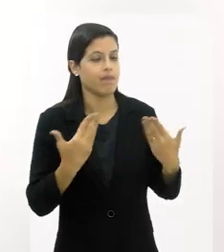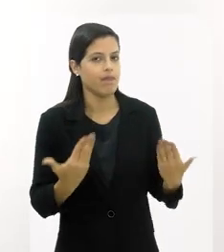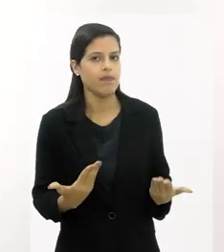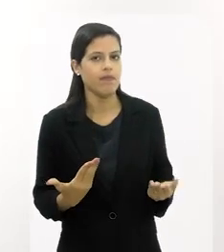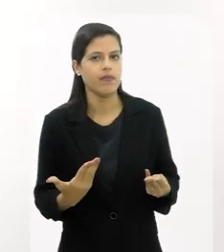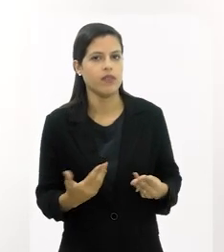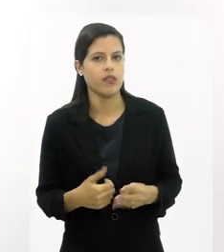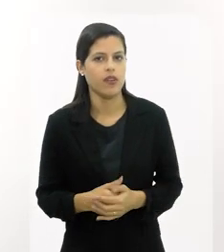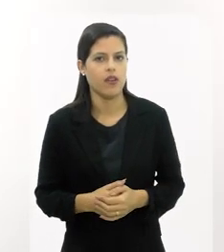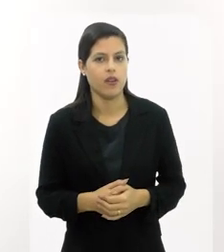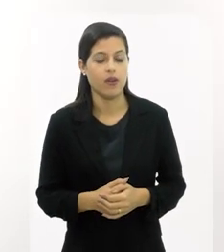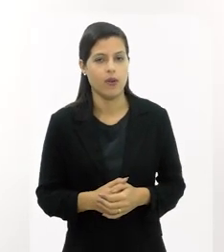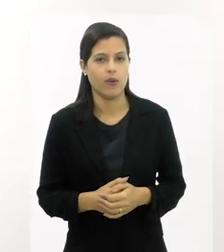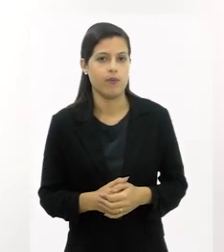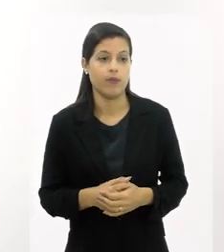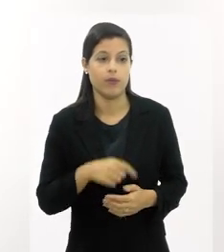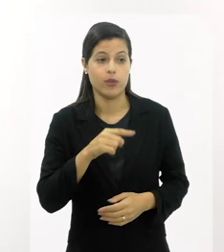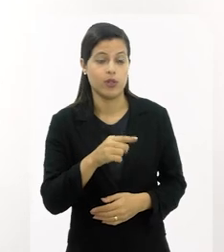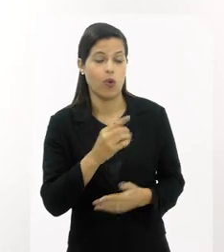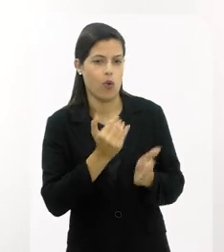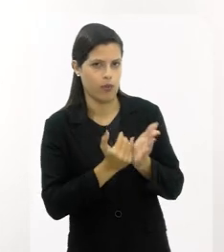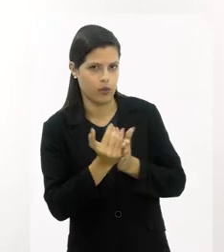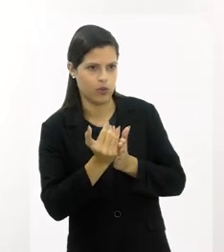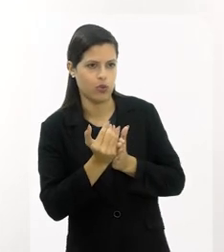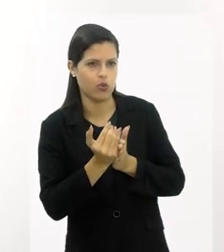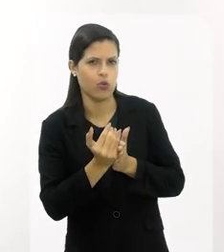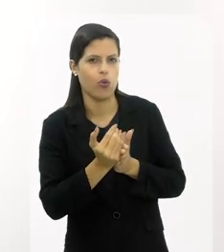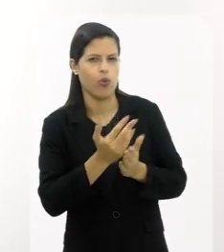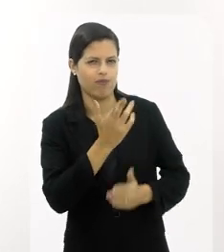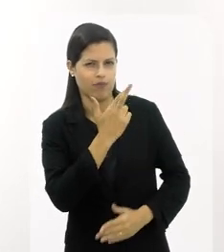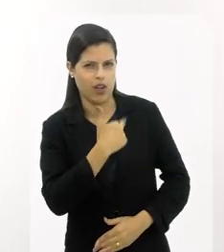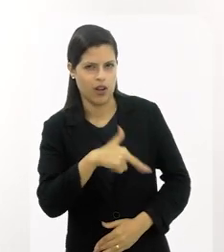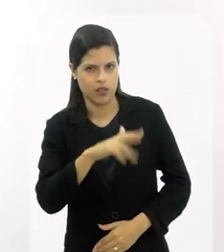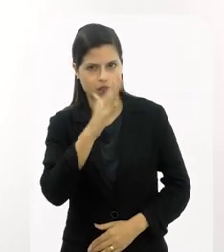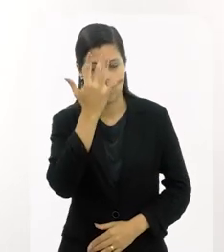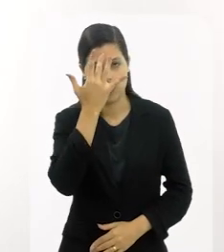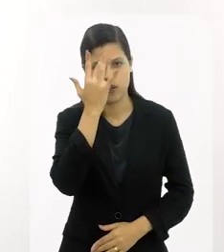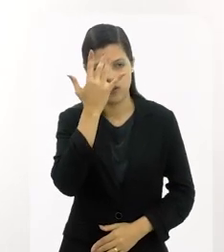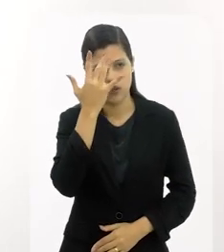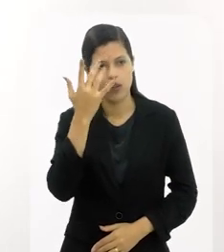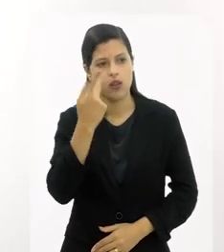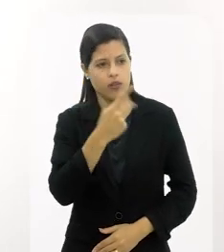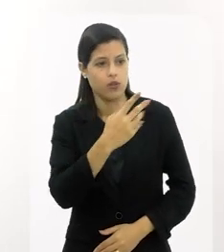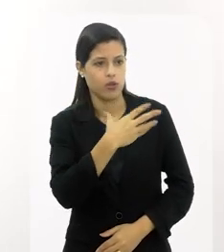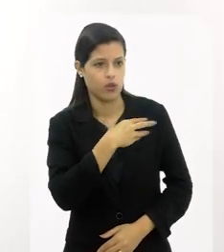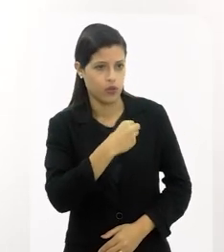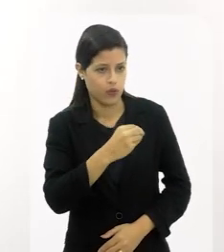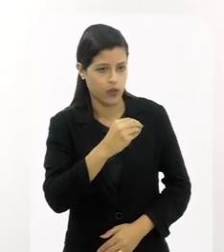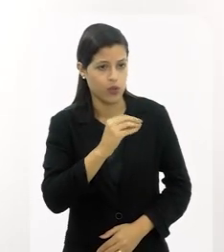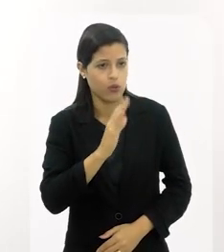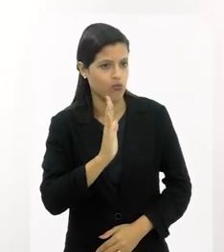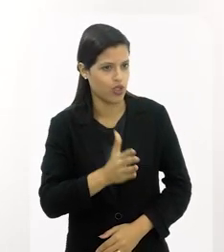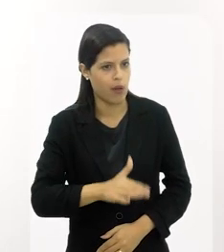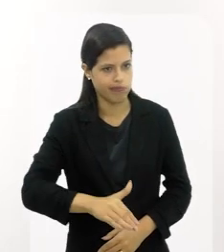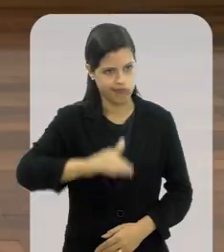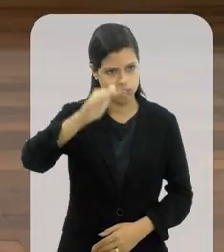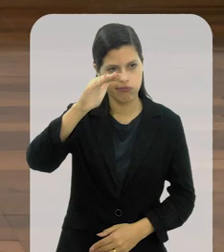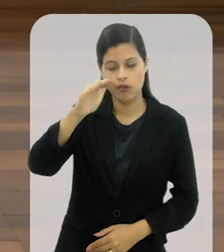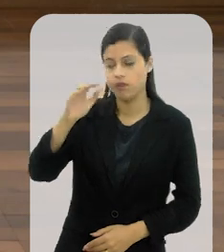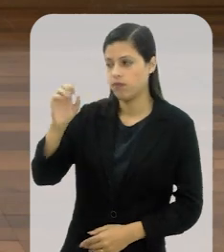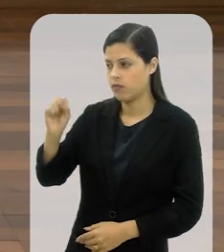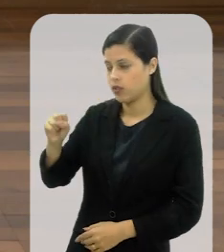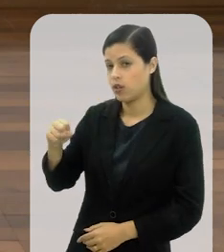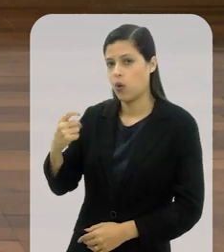Quando você passou a ser Hare Krishna, os seus filhos já eram crescidos?